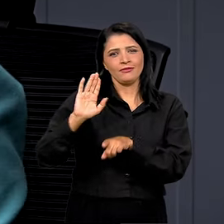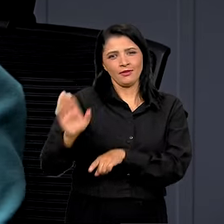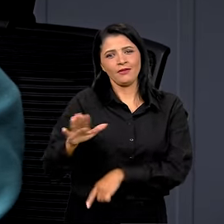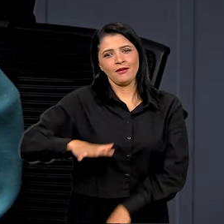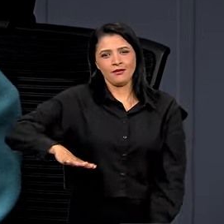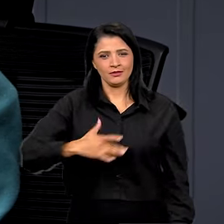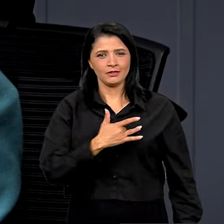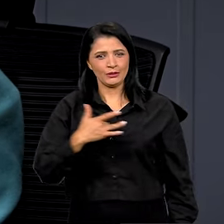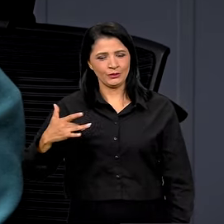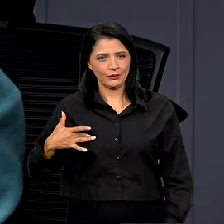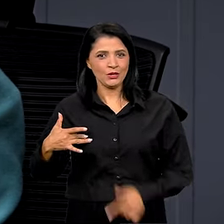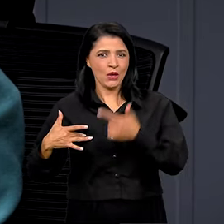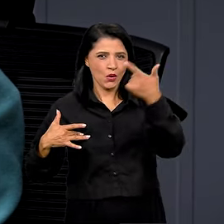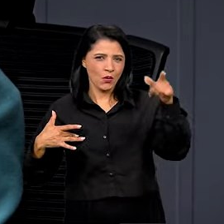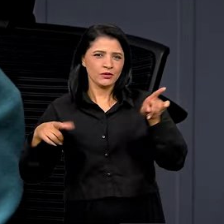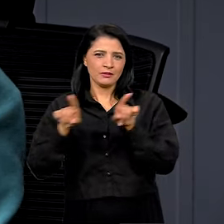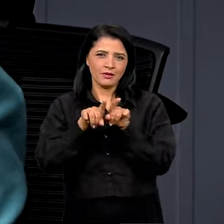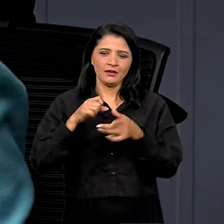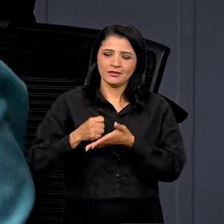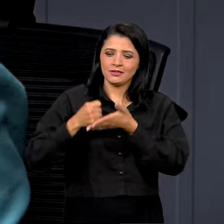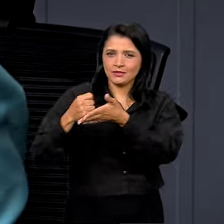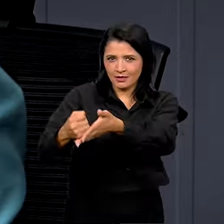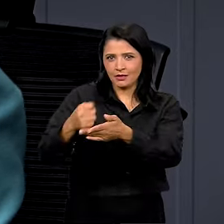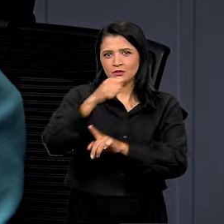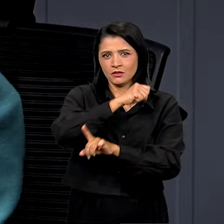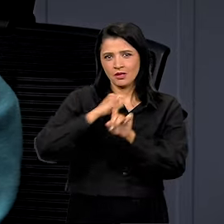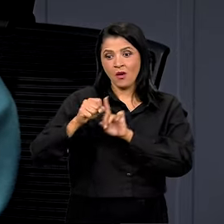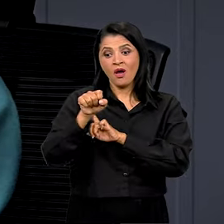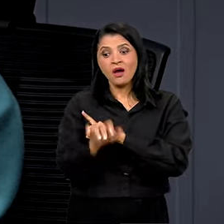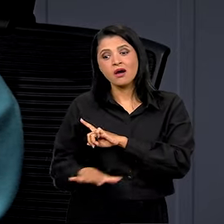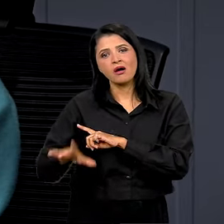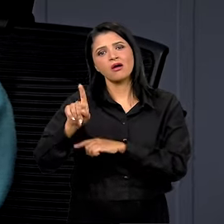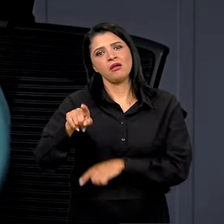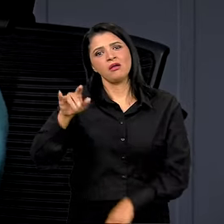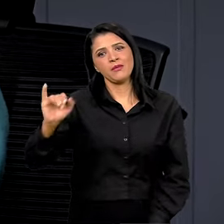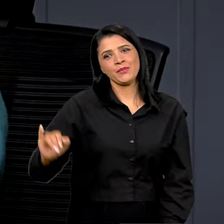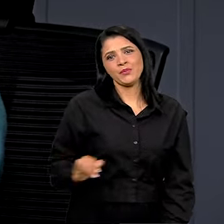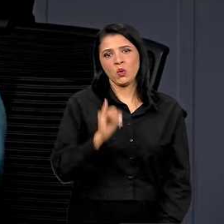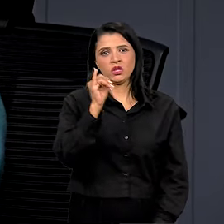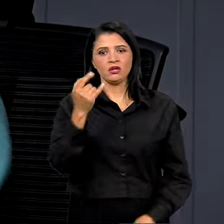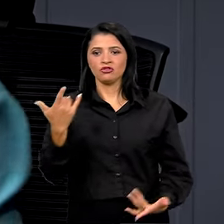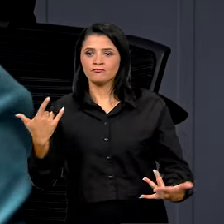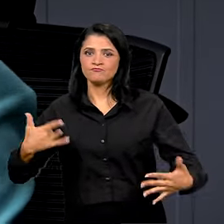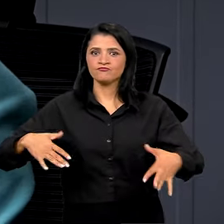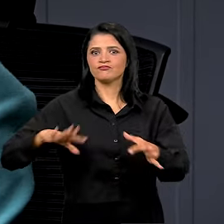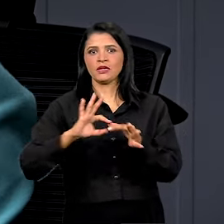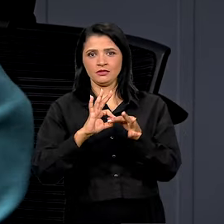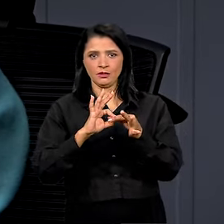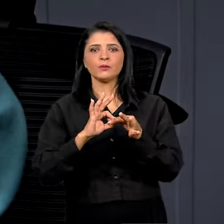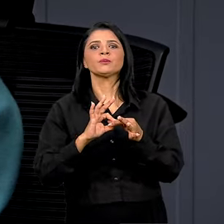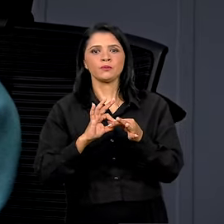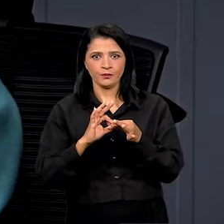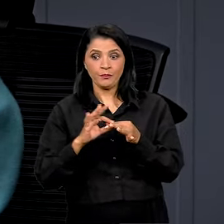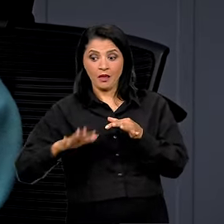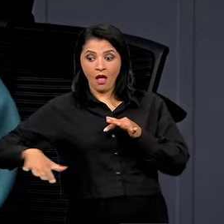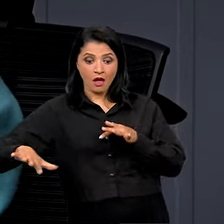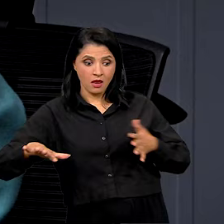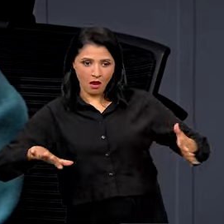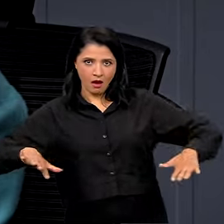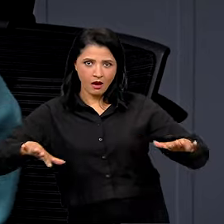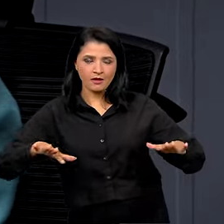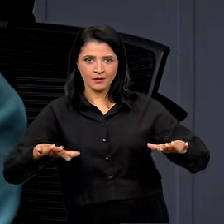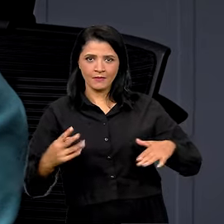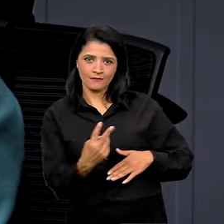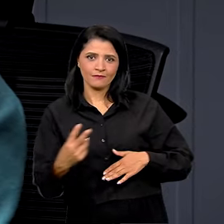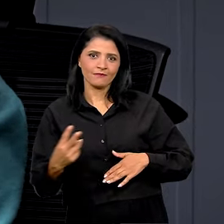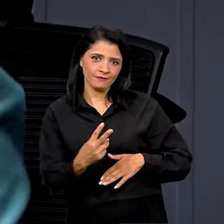saúde e as políticas de assistência social essa é uma área muito importante de integração eh entre elas por exemplo